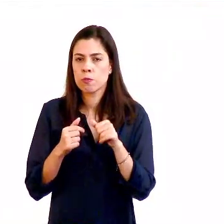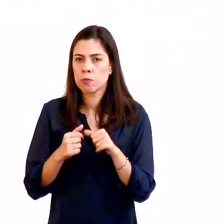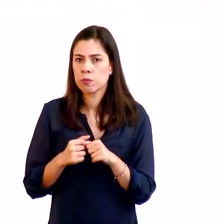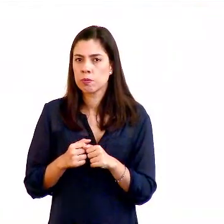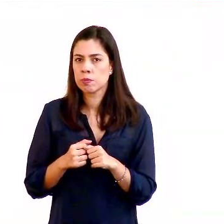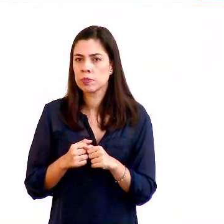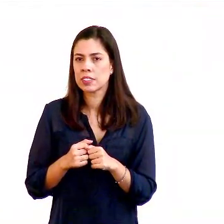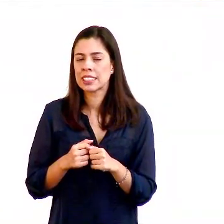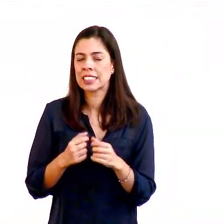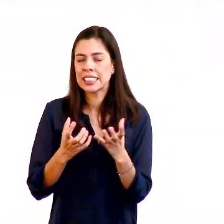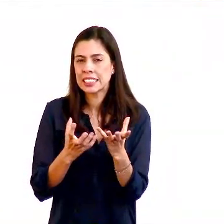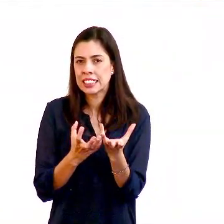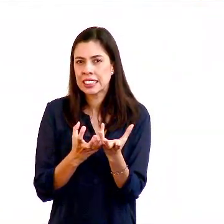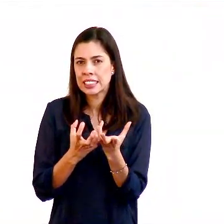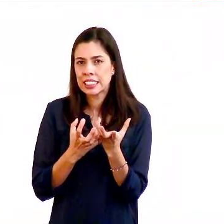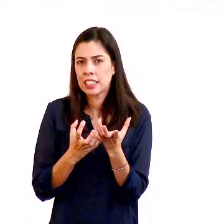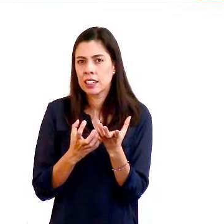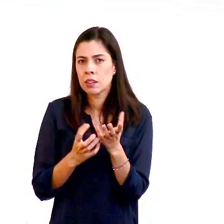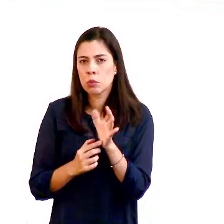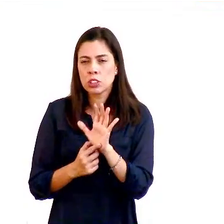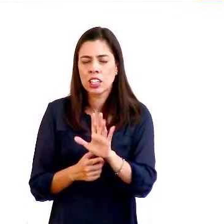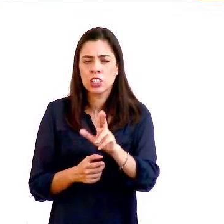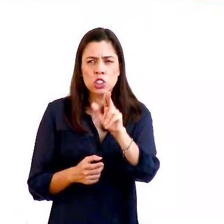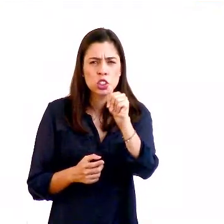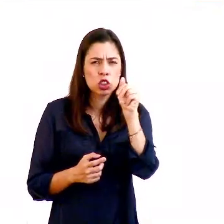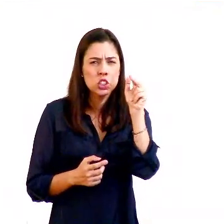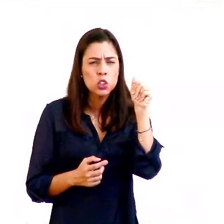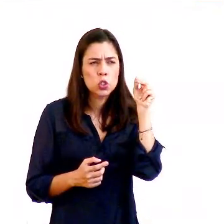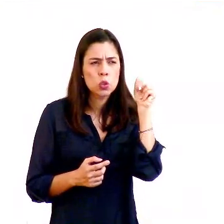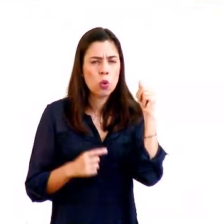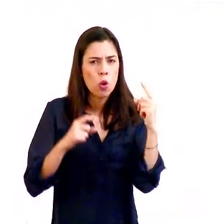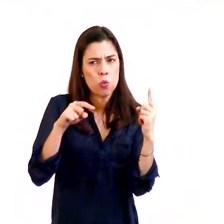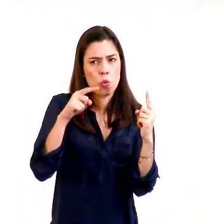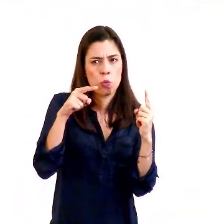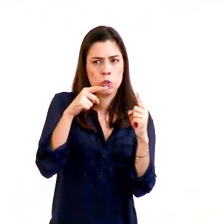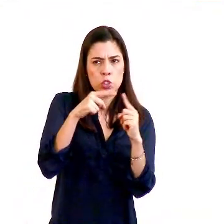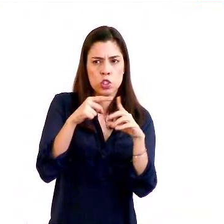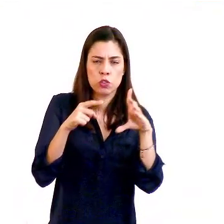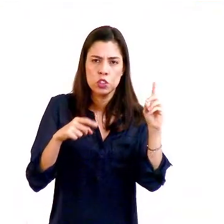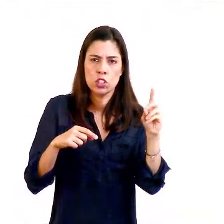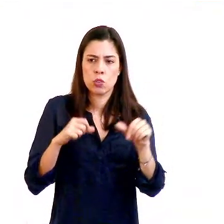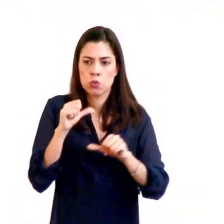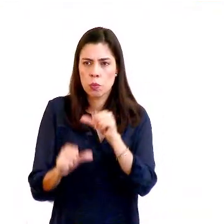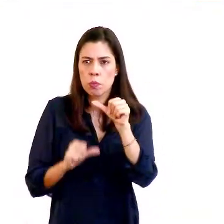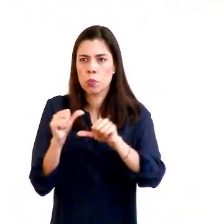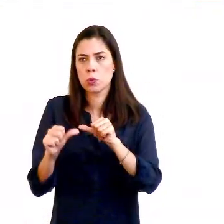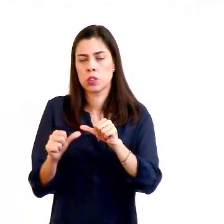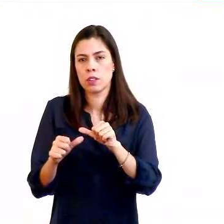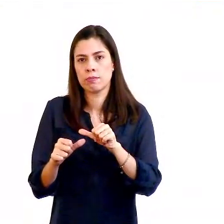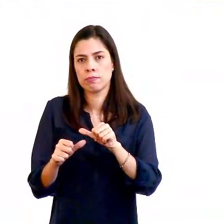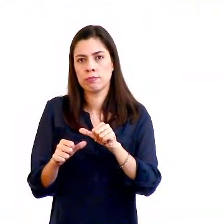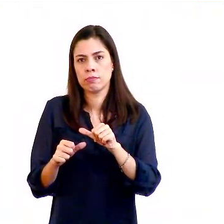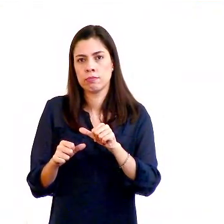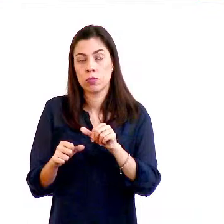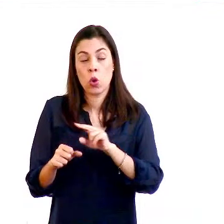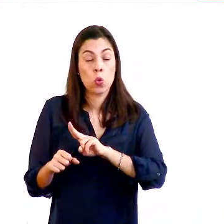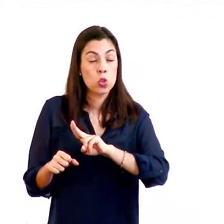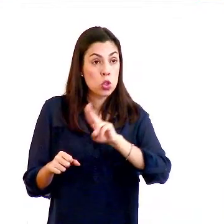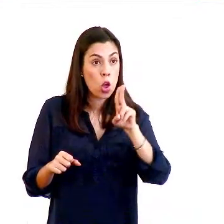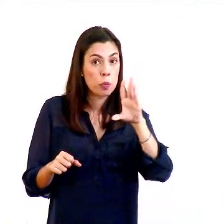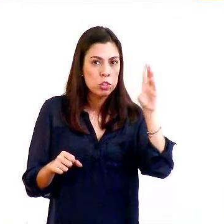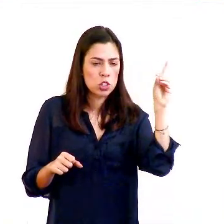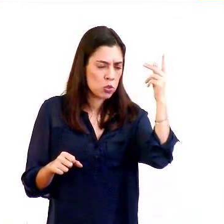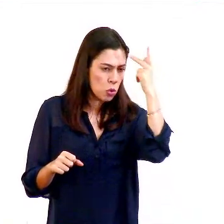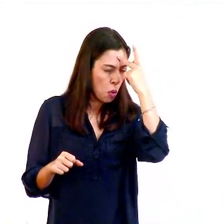a imutabilidade do seu propósito, se interpôs com juramento, para que,